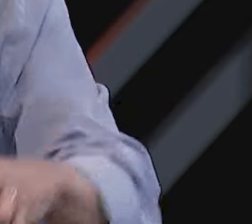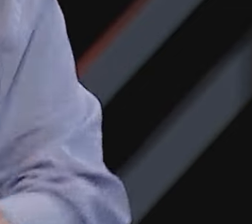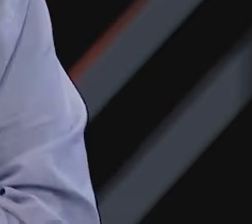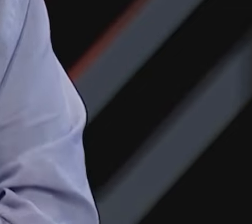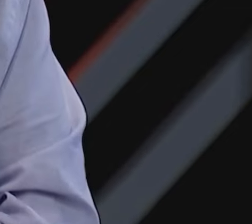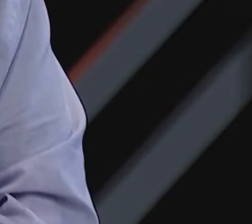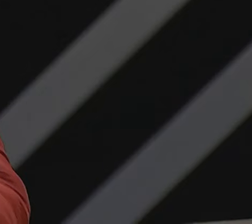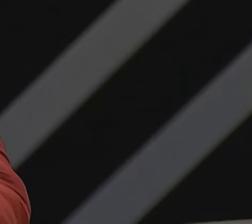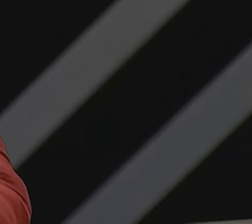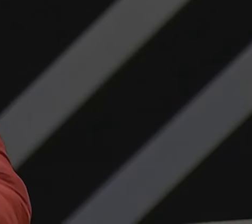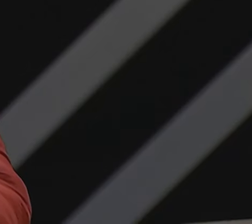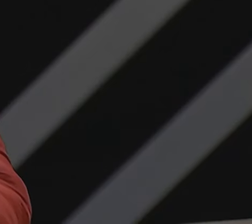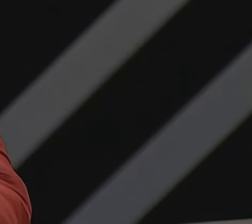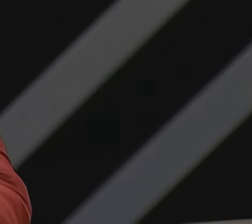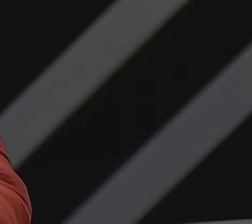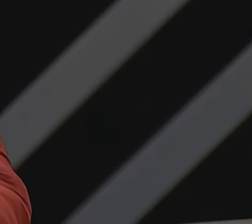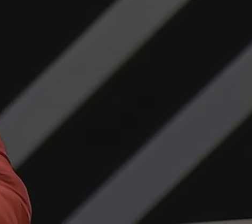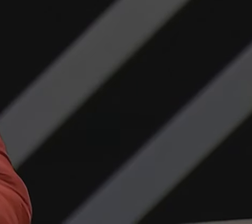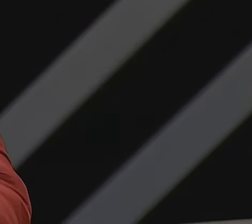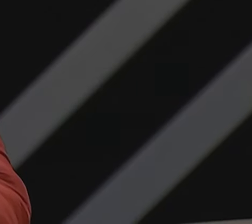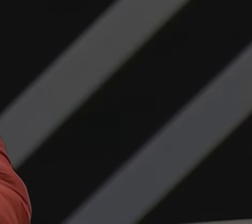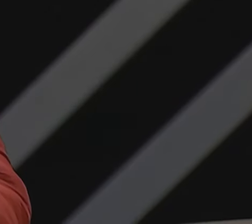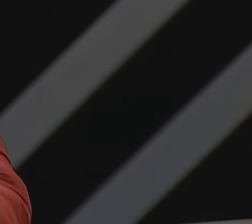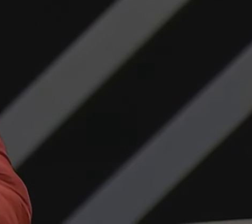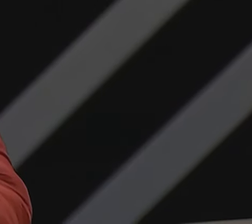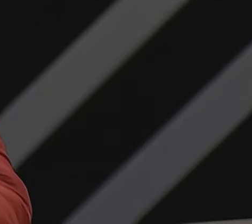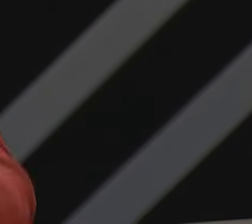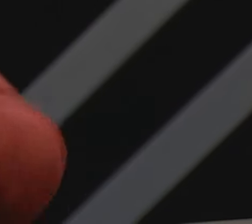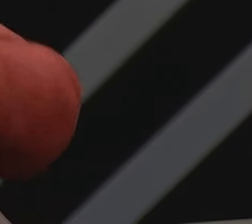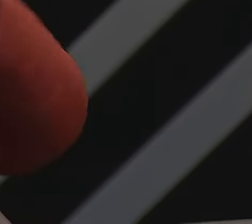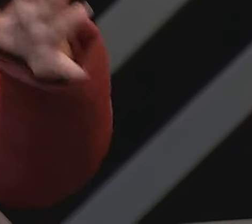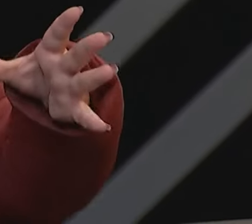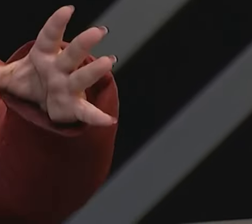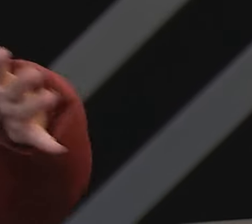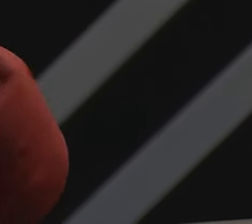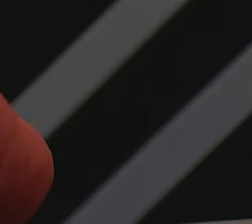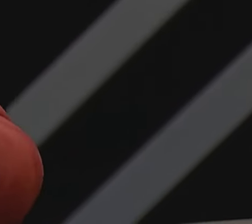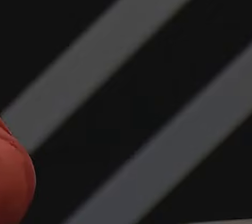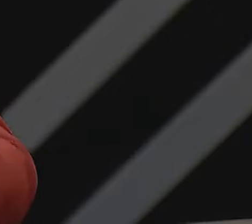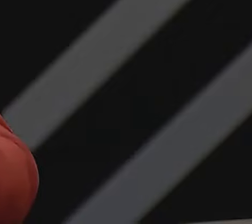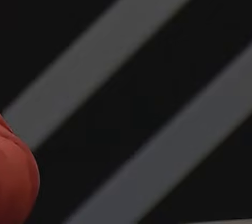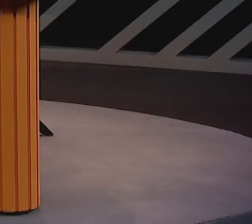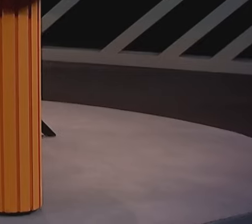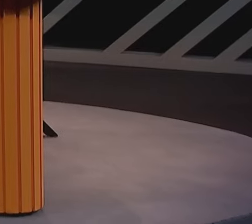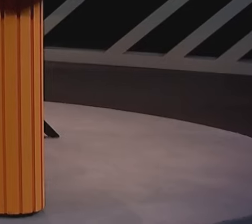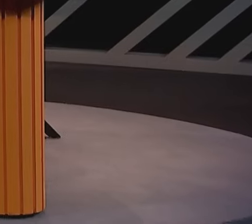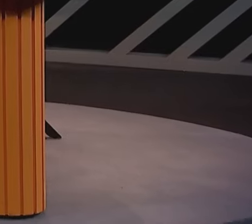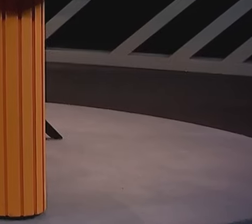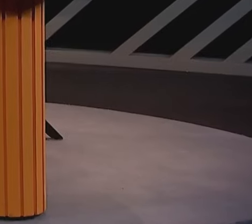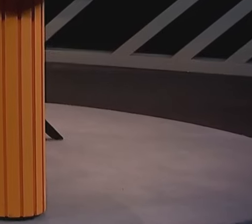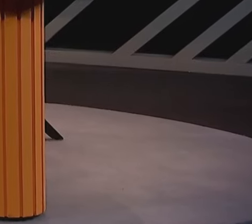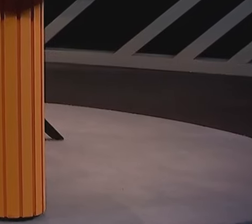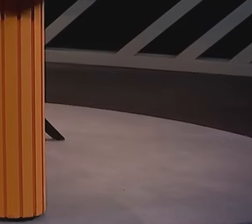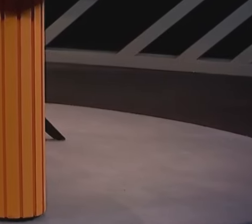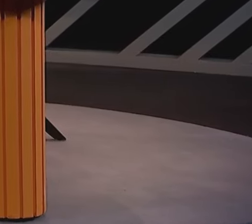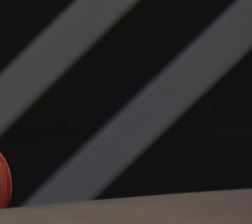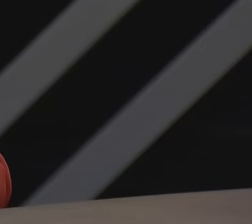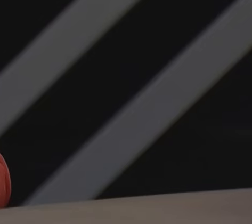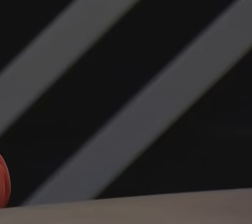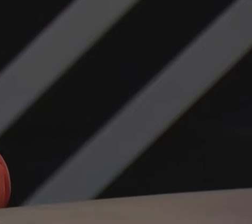turma da rua? Não era. Era um trabalhador, mas era da minha turma, só que ele era trabalhador. Só que ao longo dos